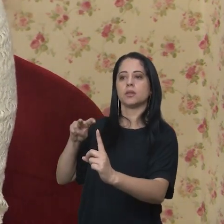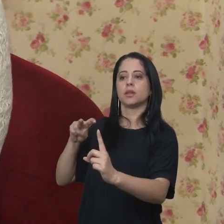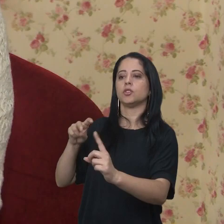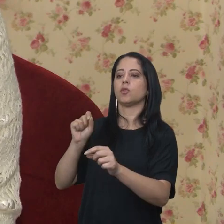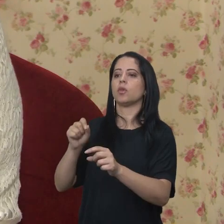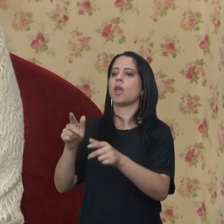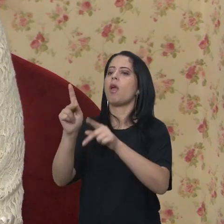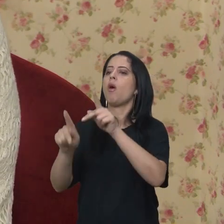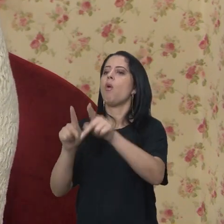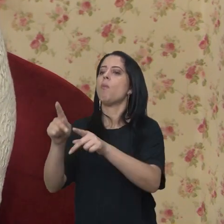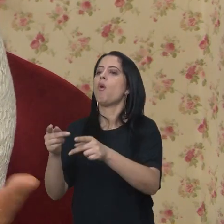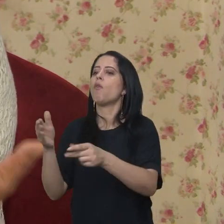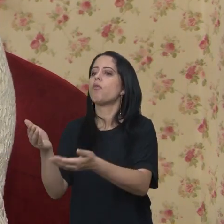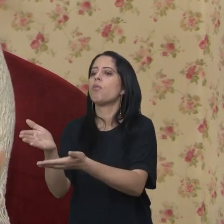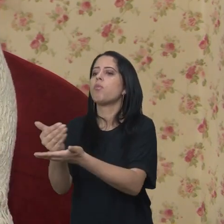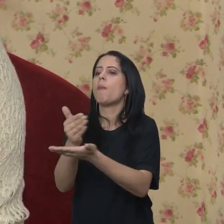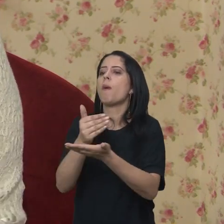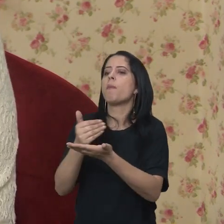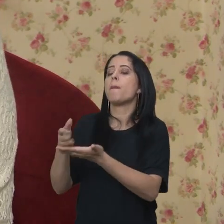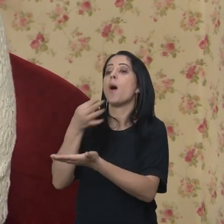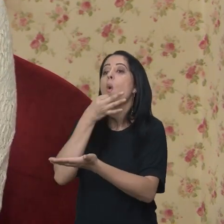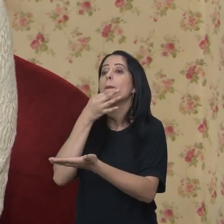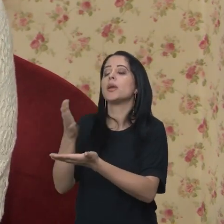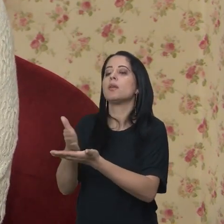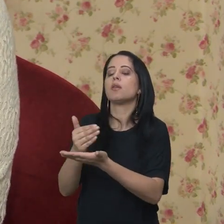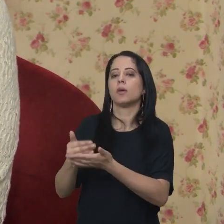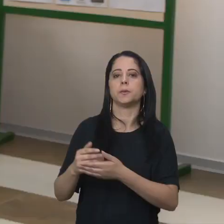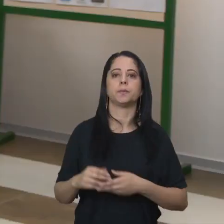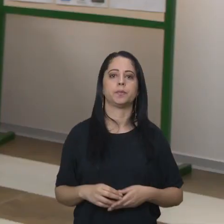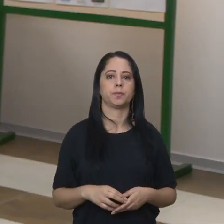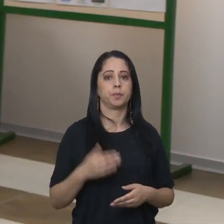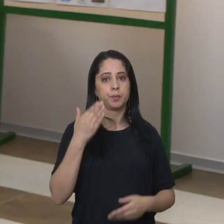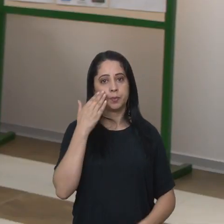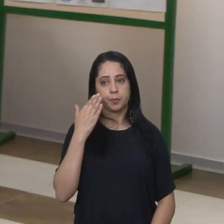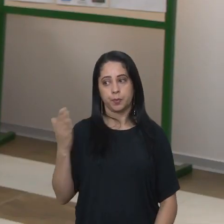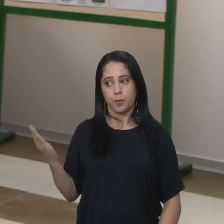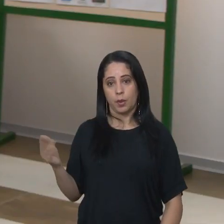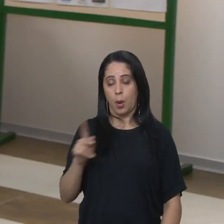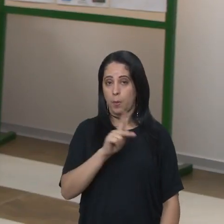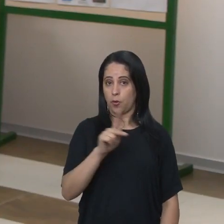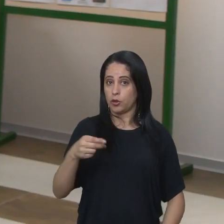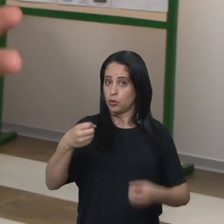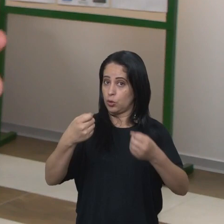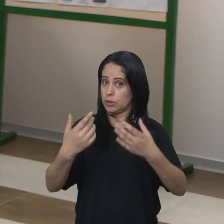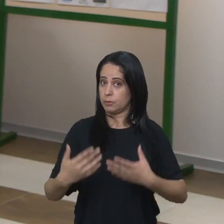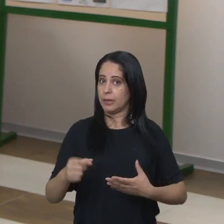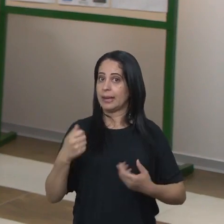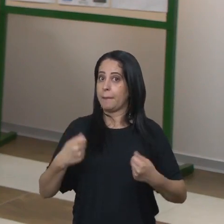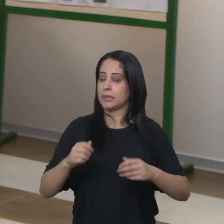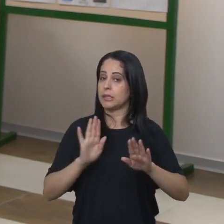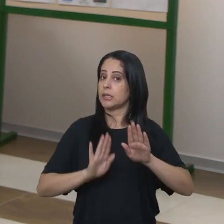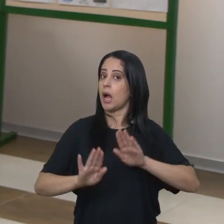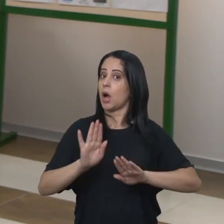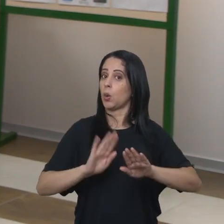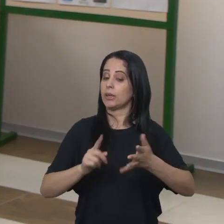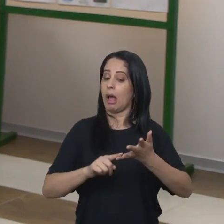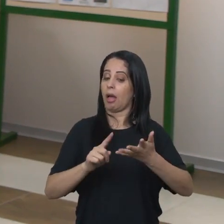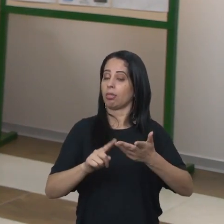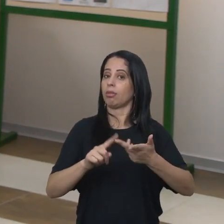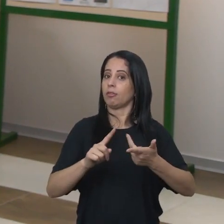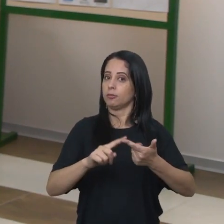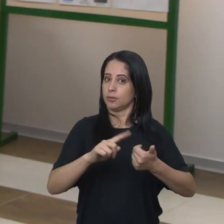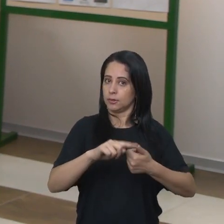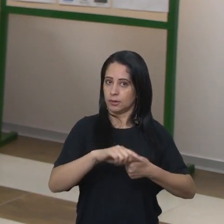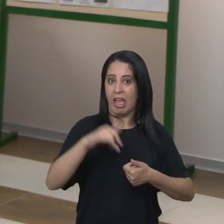trabalhar na perspectiva de estar sempre ouvindo a comunidade. E o professor Edivaldo Amorim alerta ainda para os outros cuidados